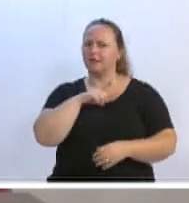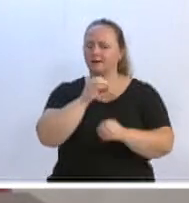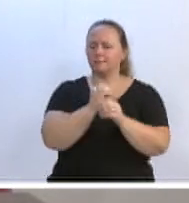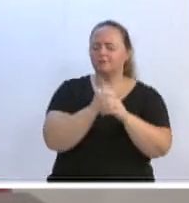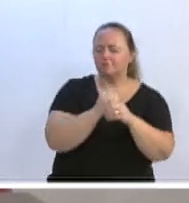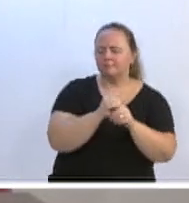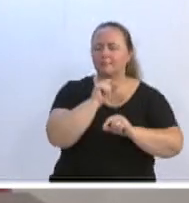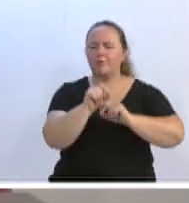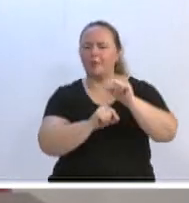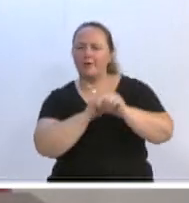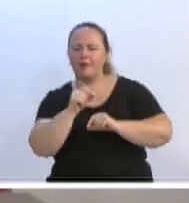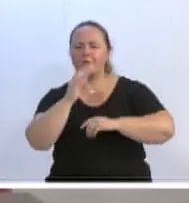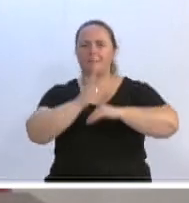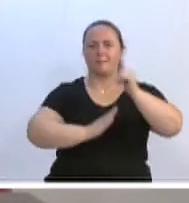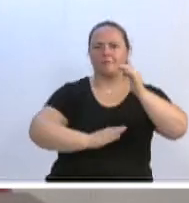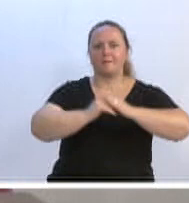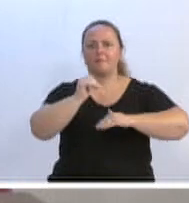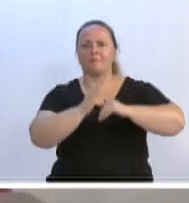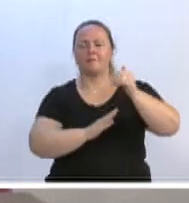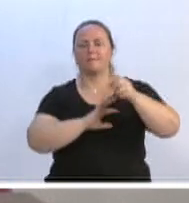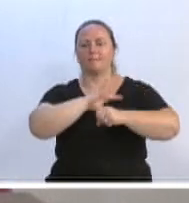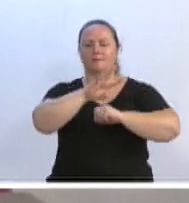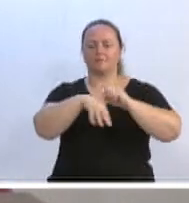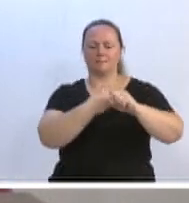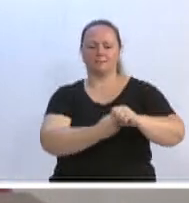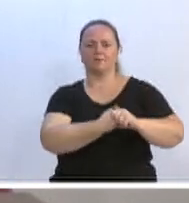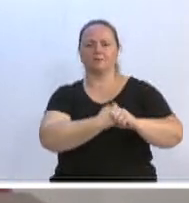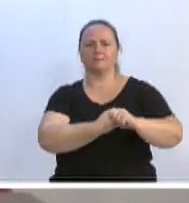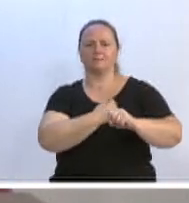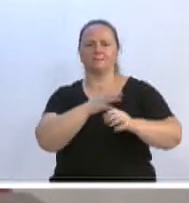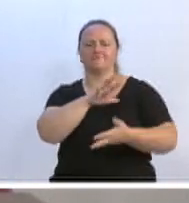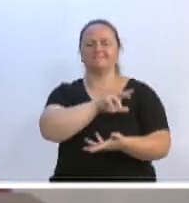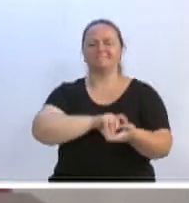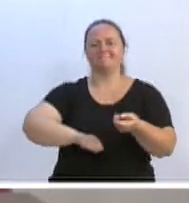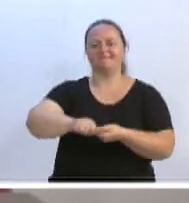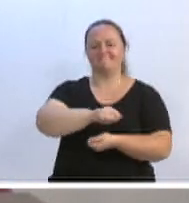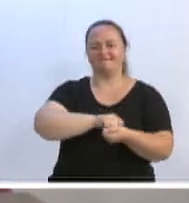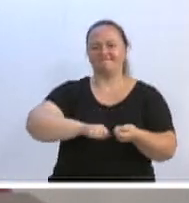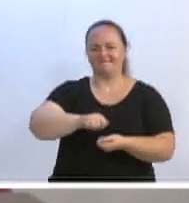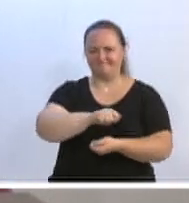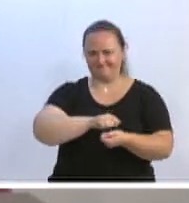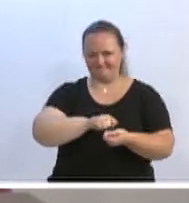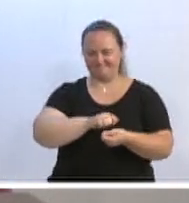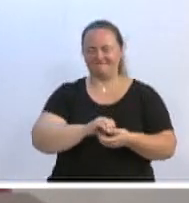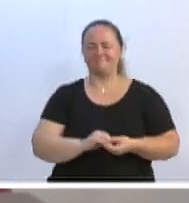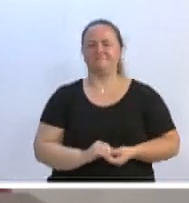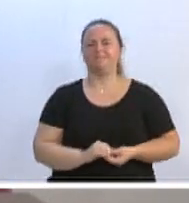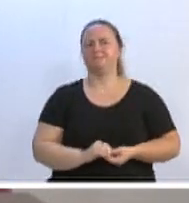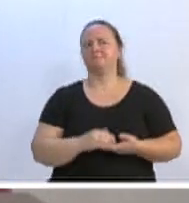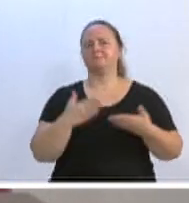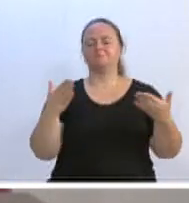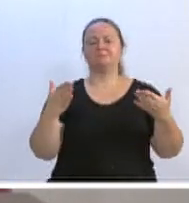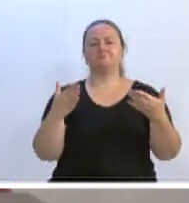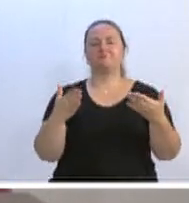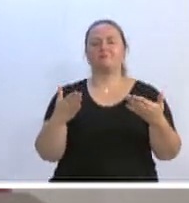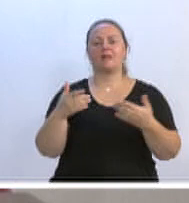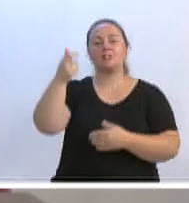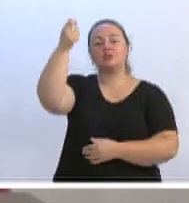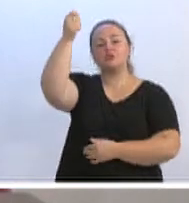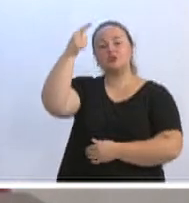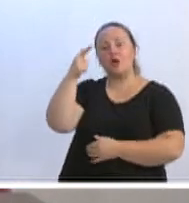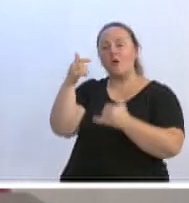laboratórios de práticas ambientais sustentáveis, tais como energia solar,